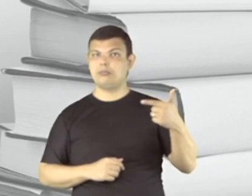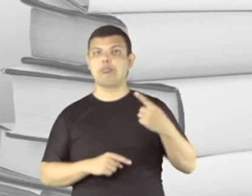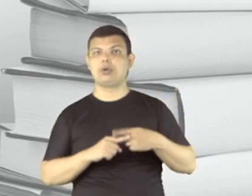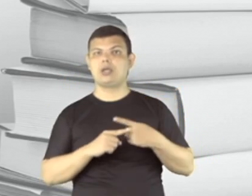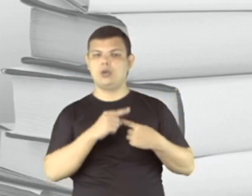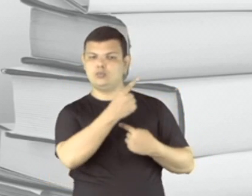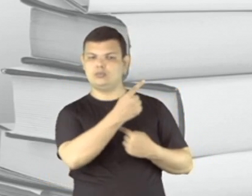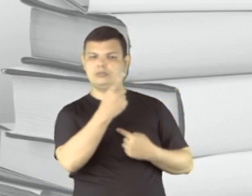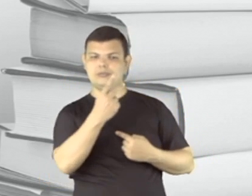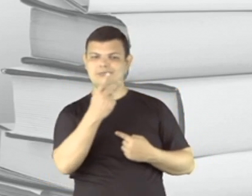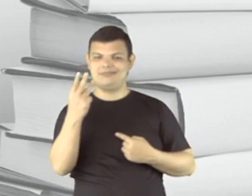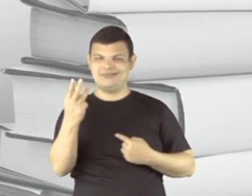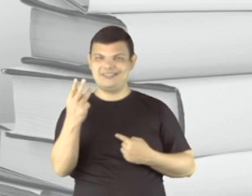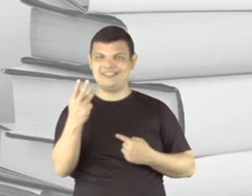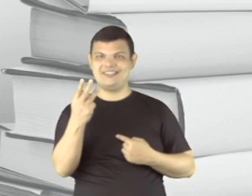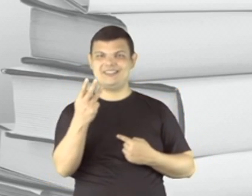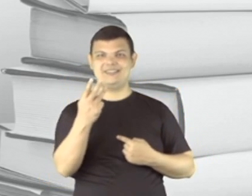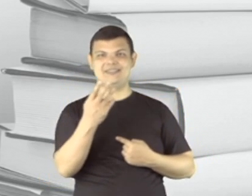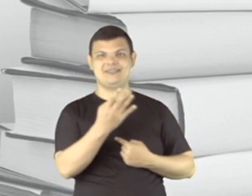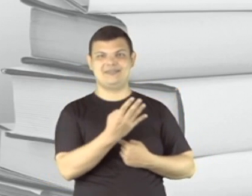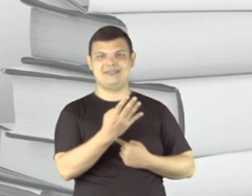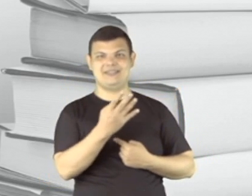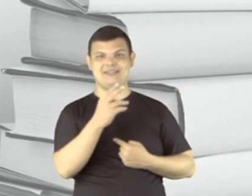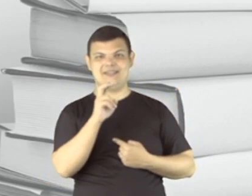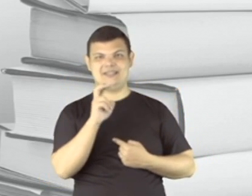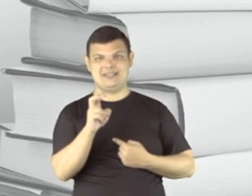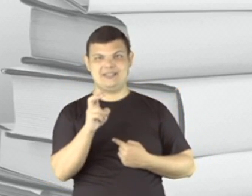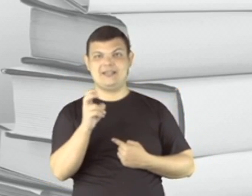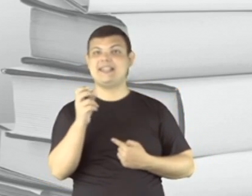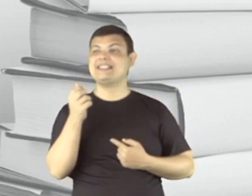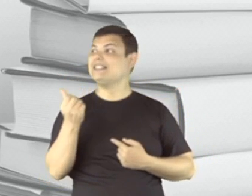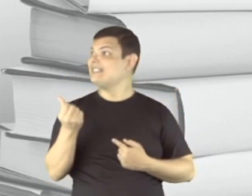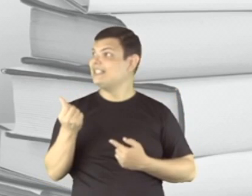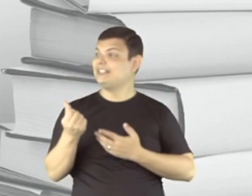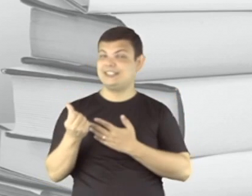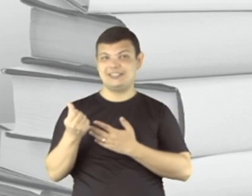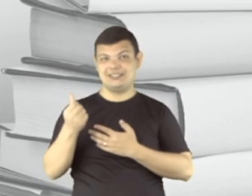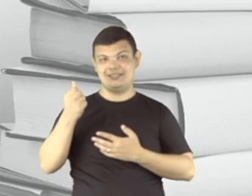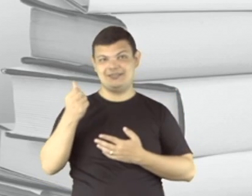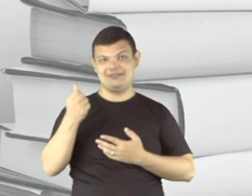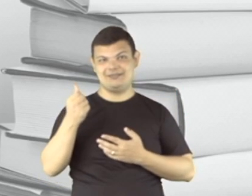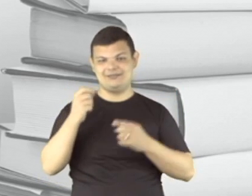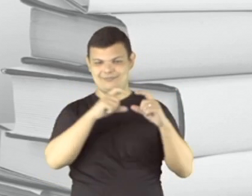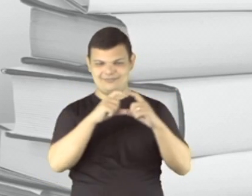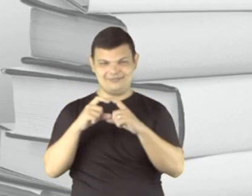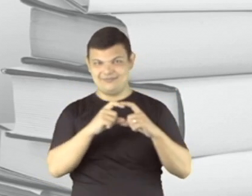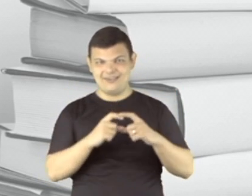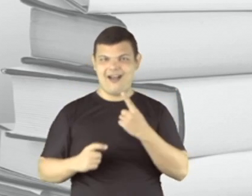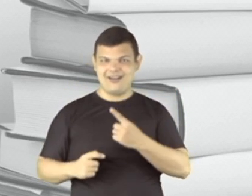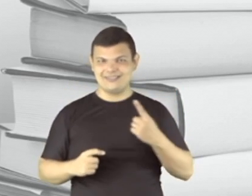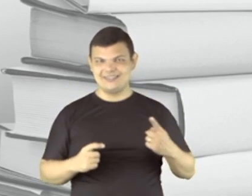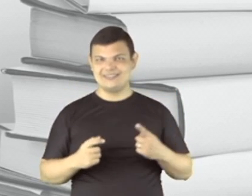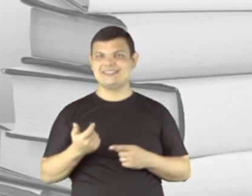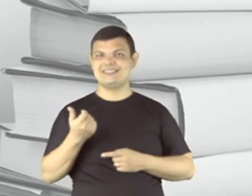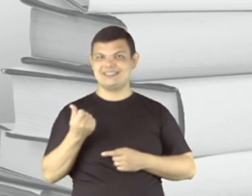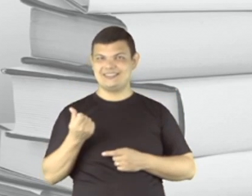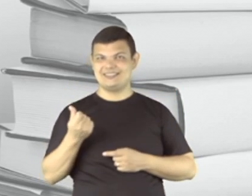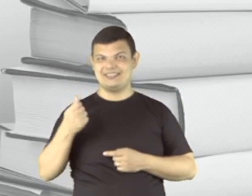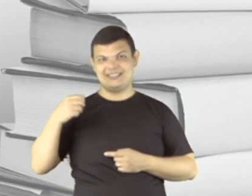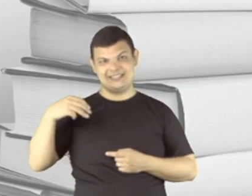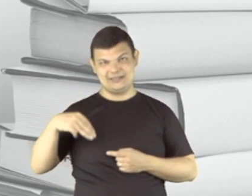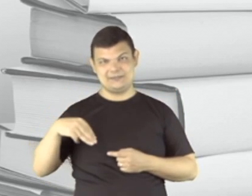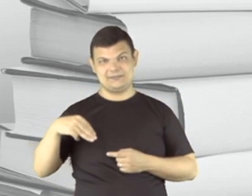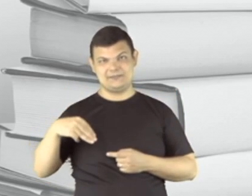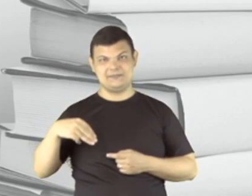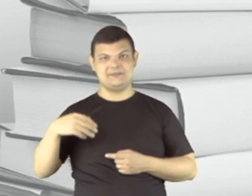Porque eu tenho 1, 2, 3, 4, 5, 6 quadrados. Lembrando que a minha unidade de